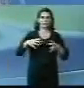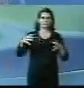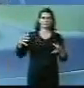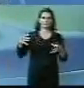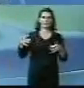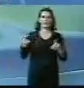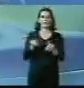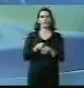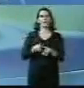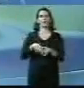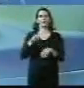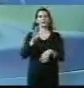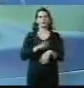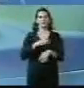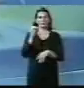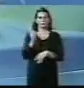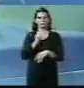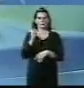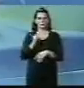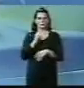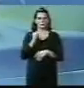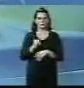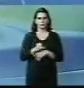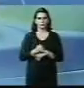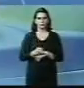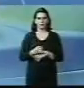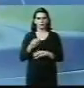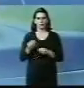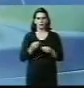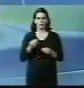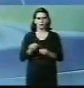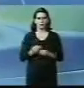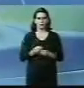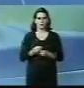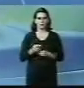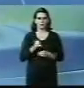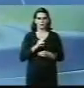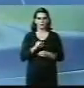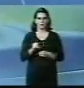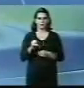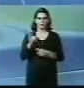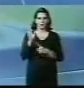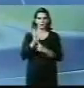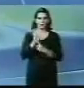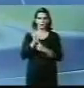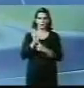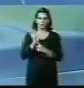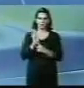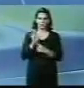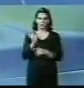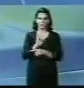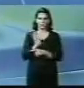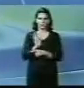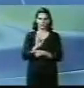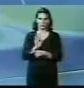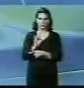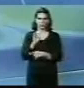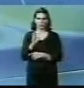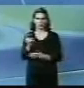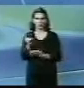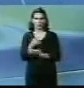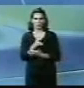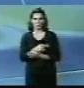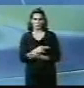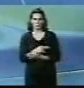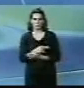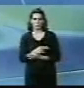o conteúdo realmente do arquivo. Que tipo de mídia ele é? Ele é um stream de vídeo? Ele é um tipo de imagem? Ele é um tipo